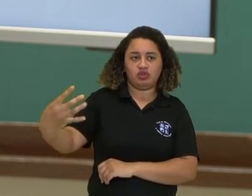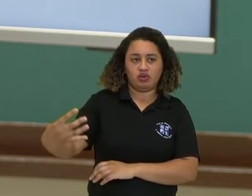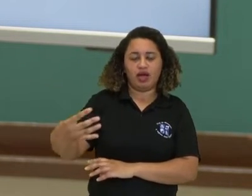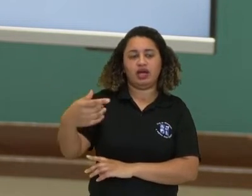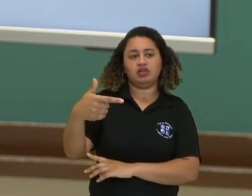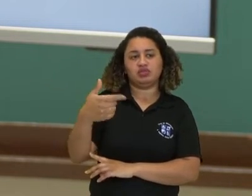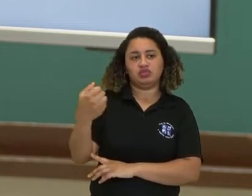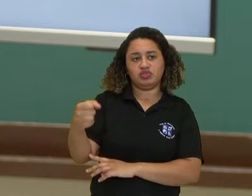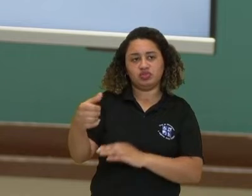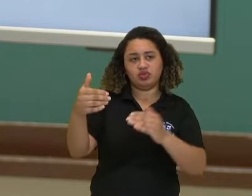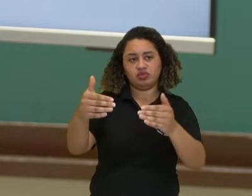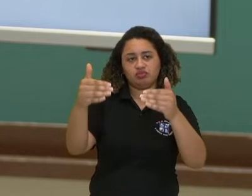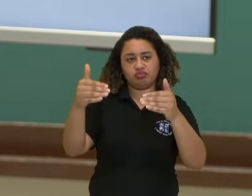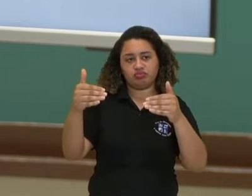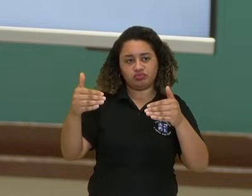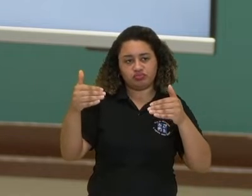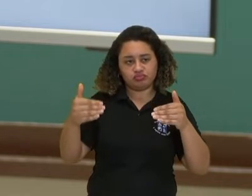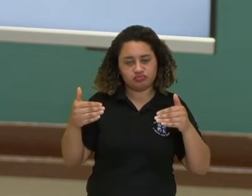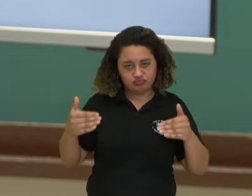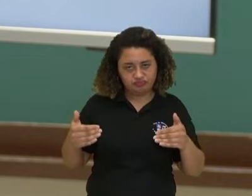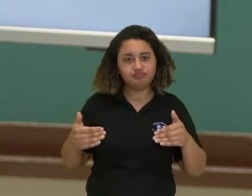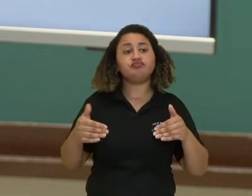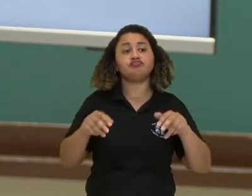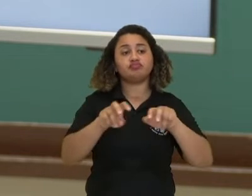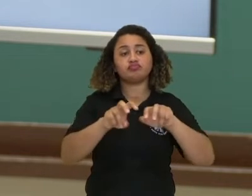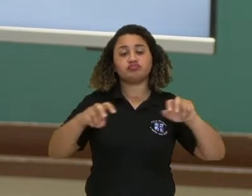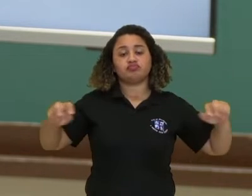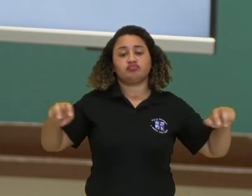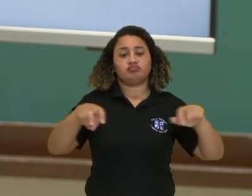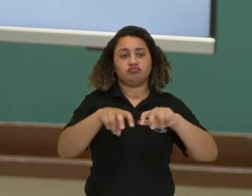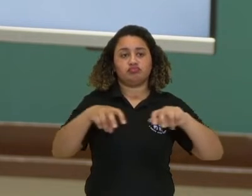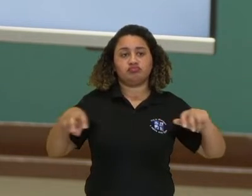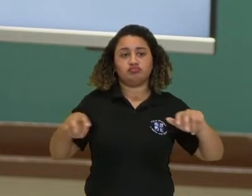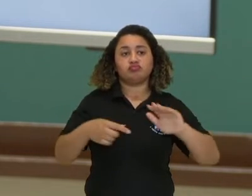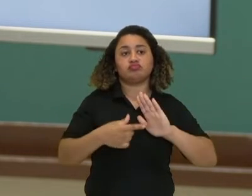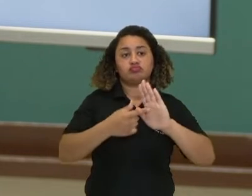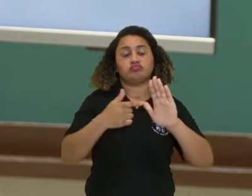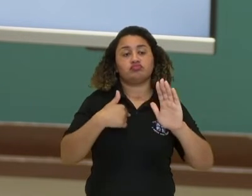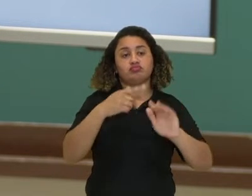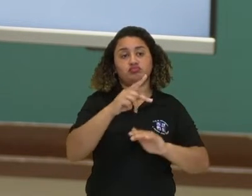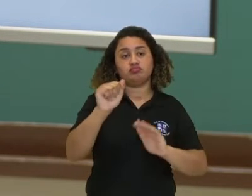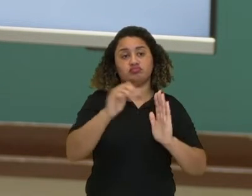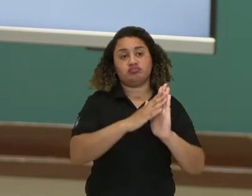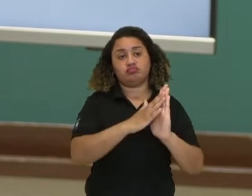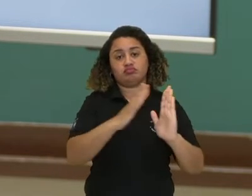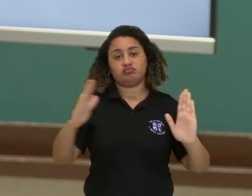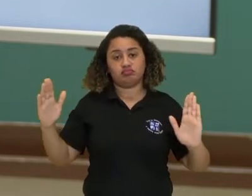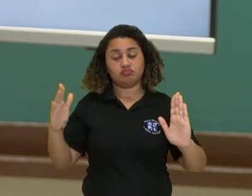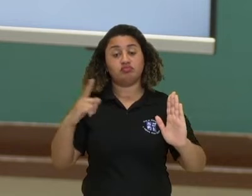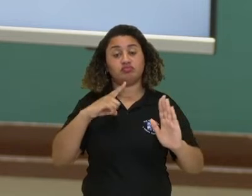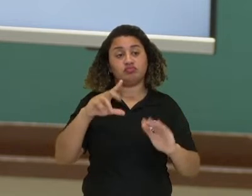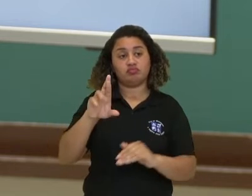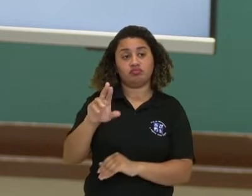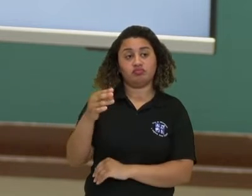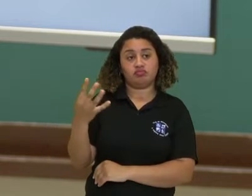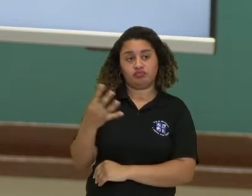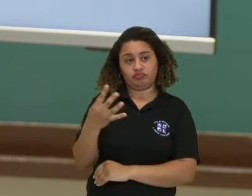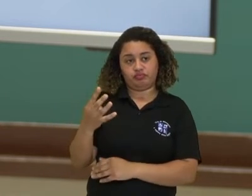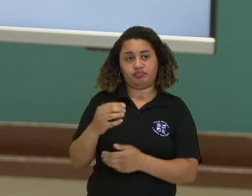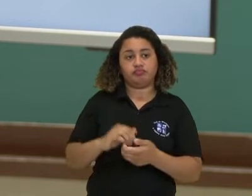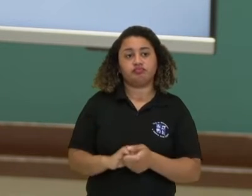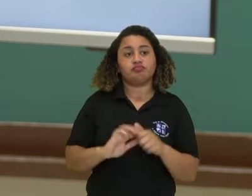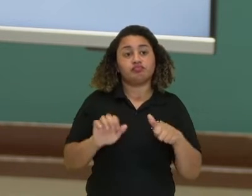na segunda 24 e assim sucessivamente, mostrado por essa PA de razão 4.